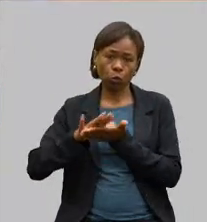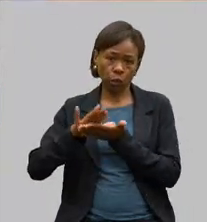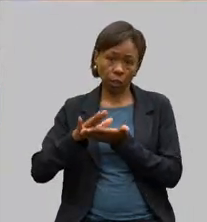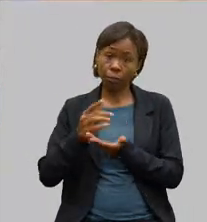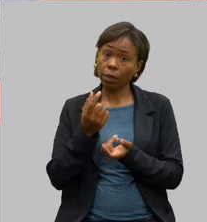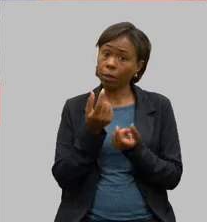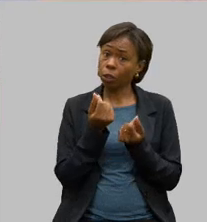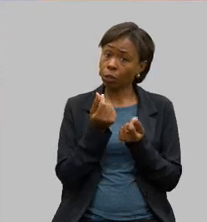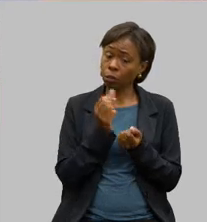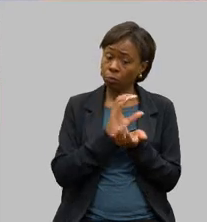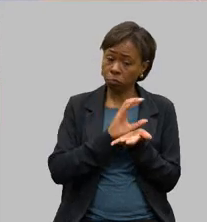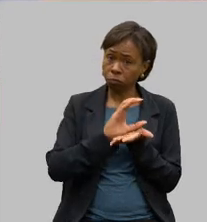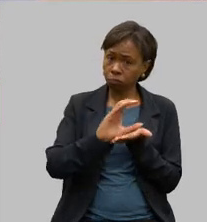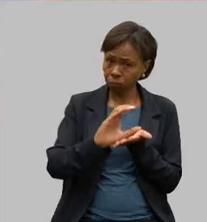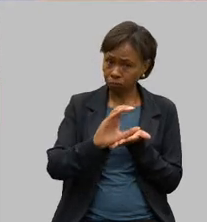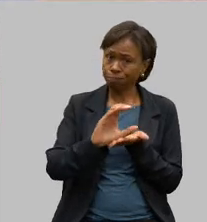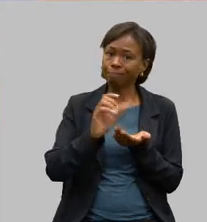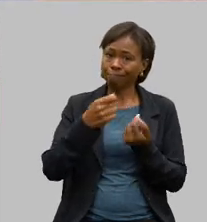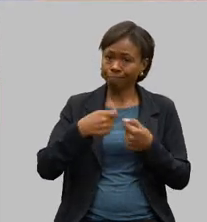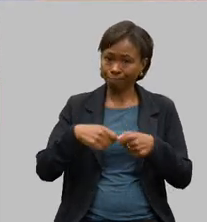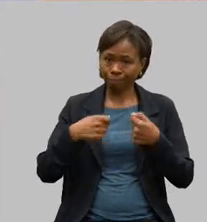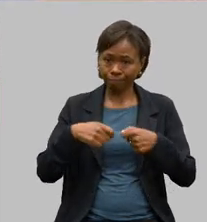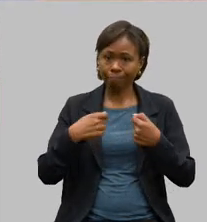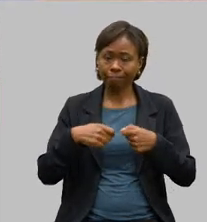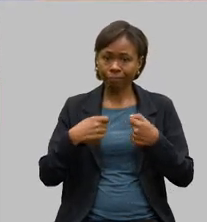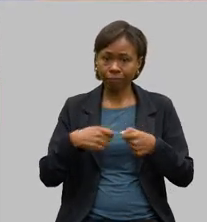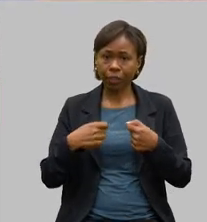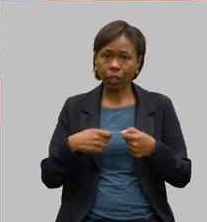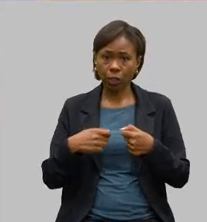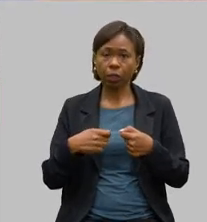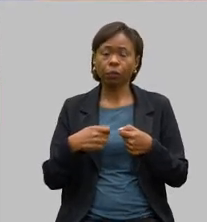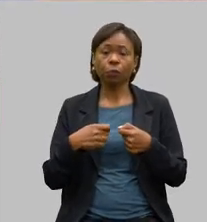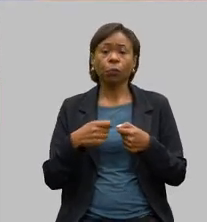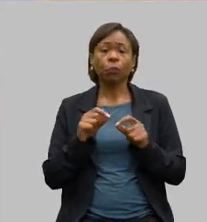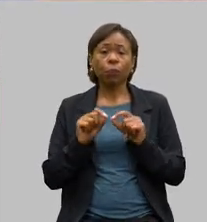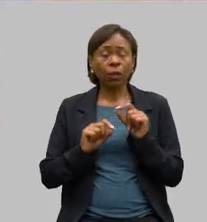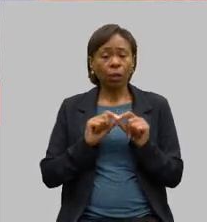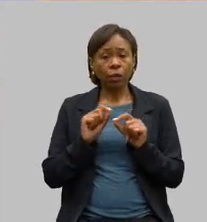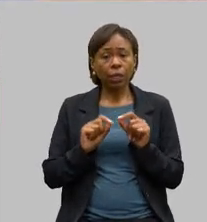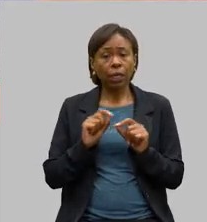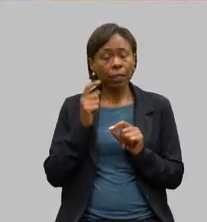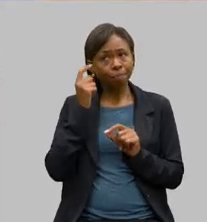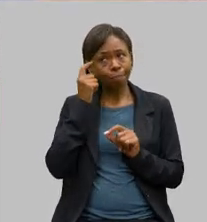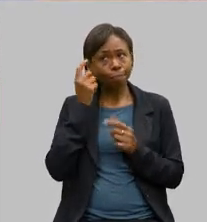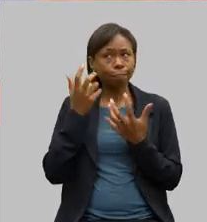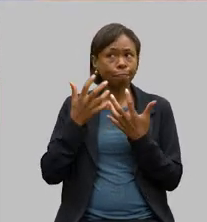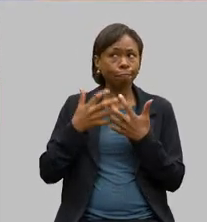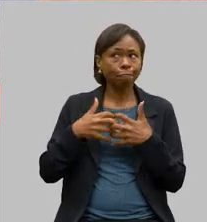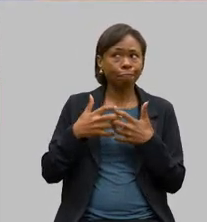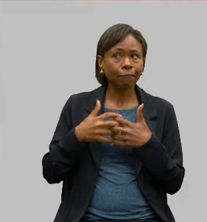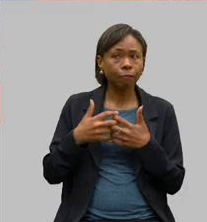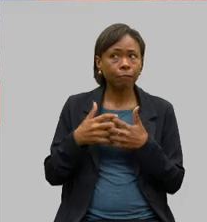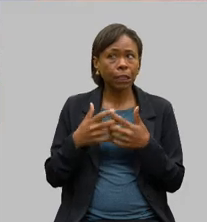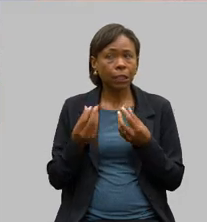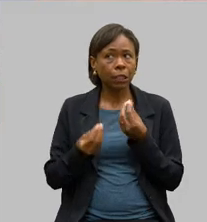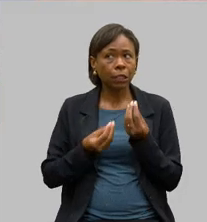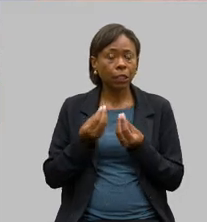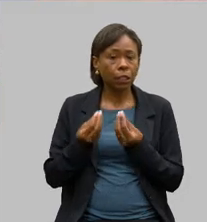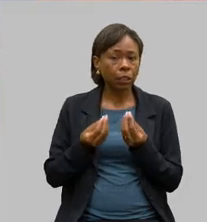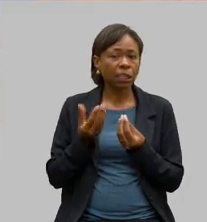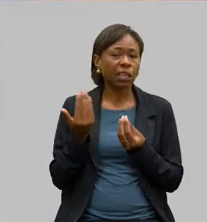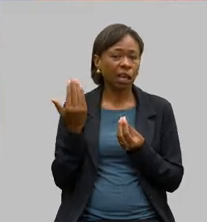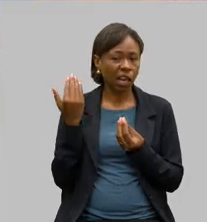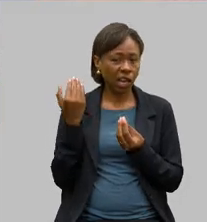né é preciso a gente inverter muitas vezes a lógica que opera e que operou muito tempo no